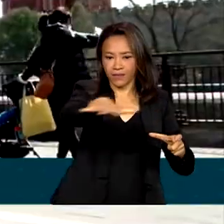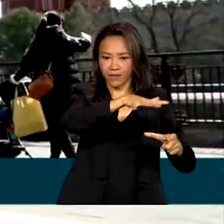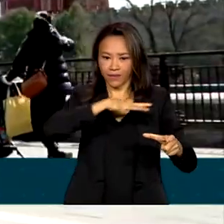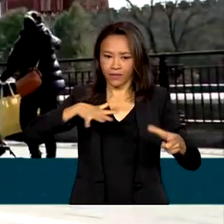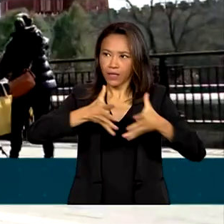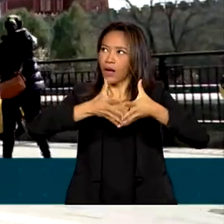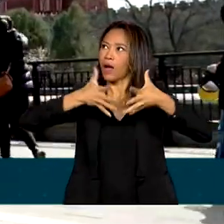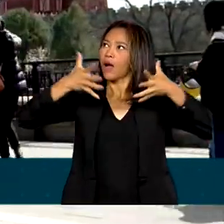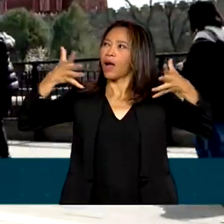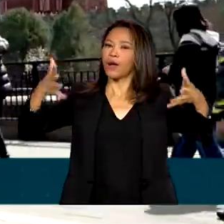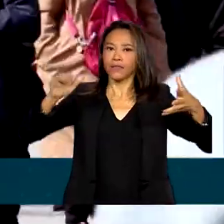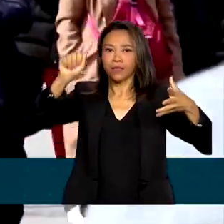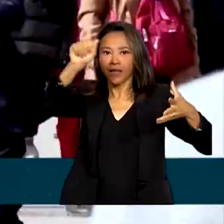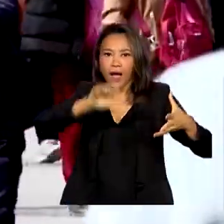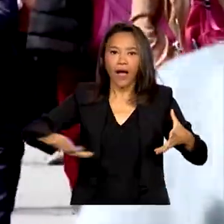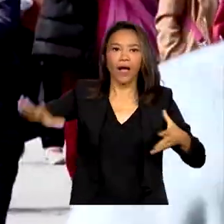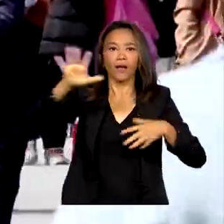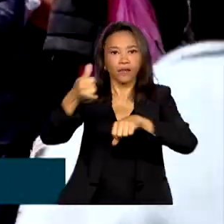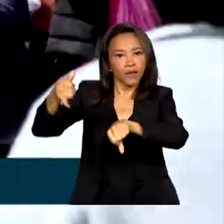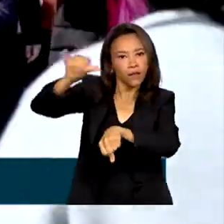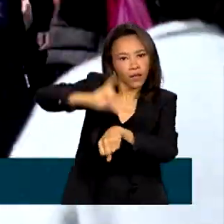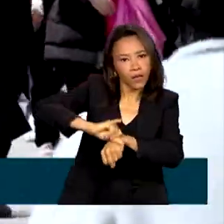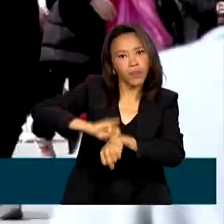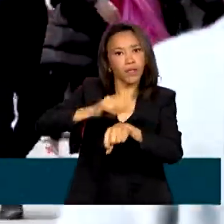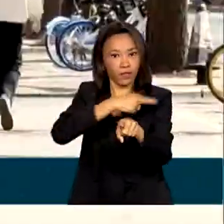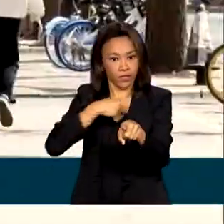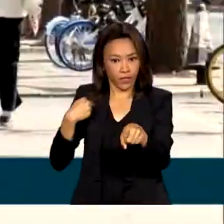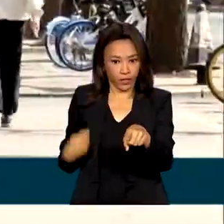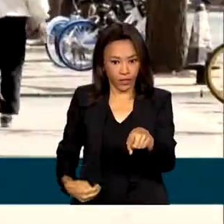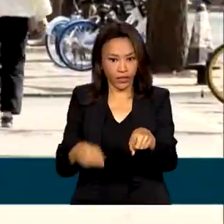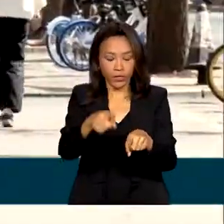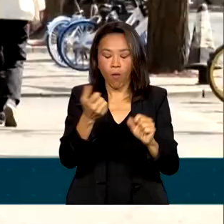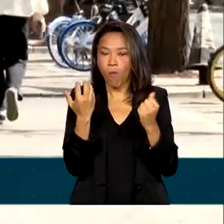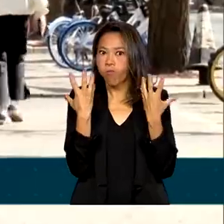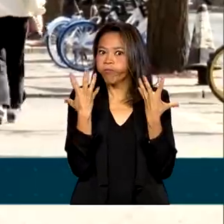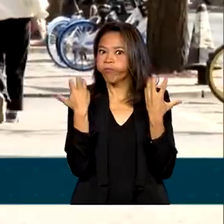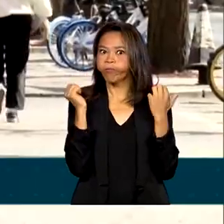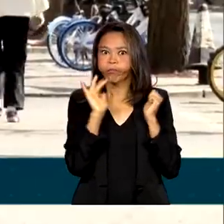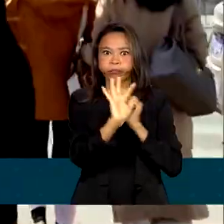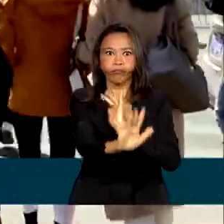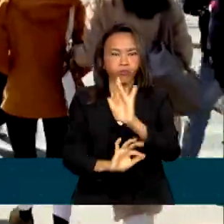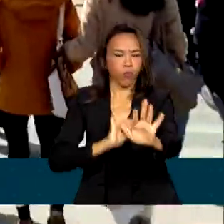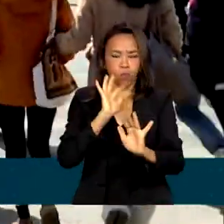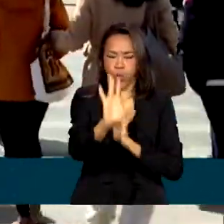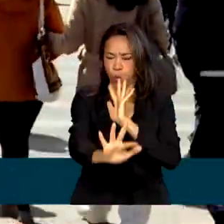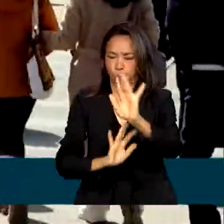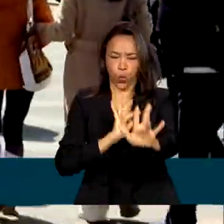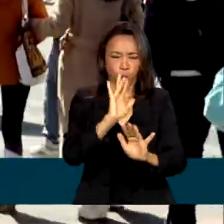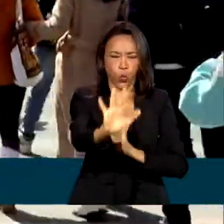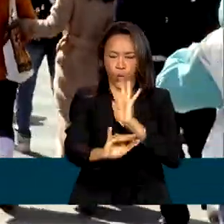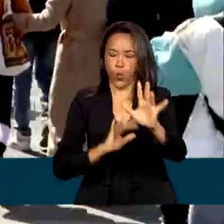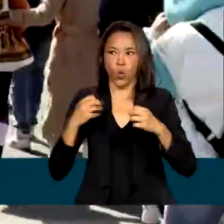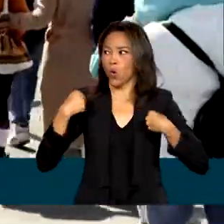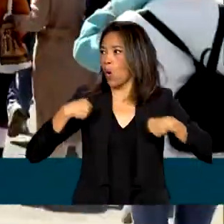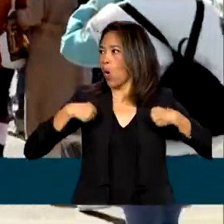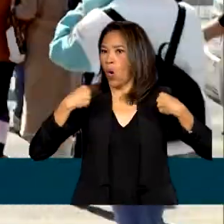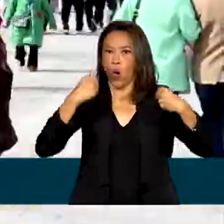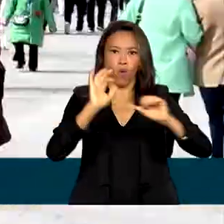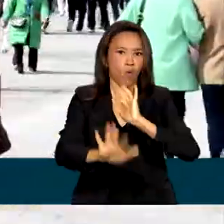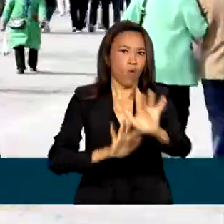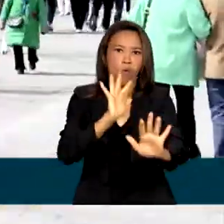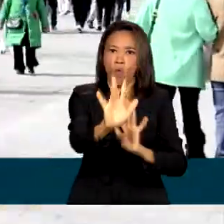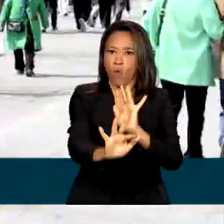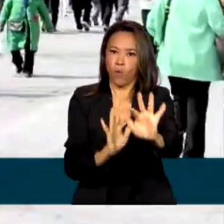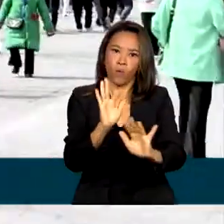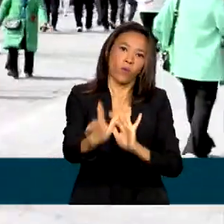asiático. Na capital, Pequim, também chama a atenção a quantidade de pessoas andando apressadas. O